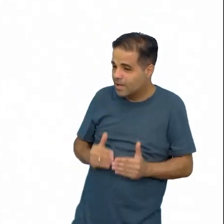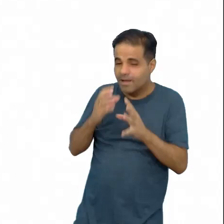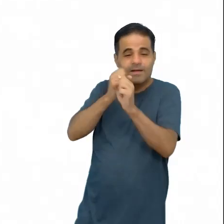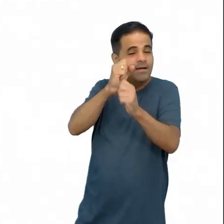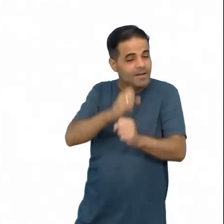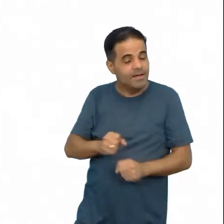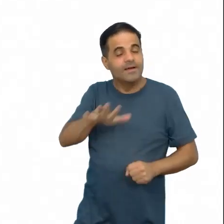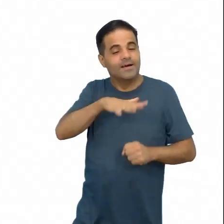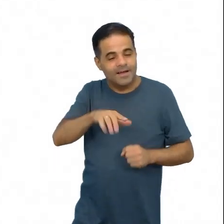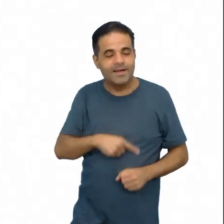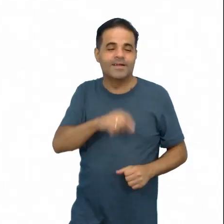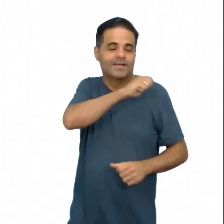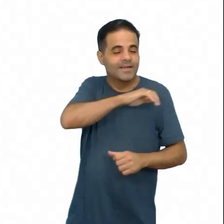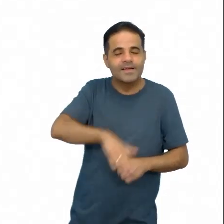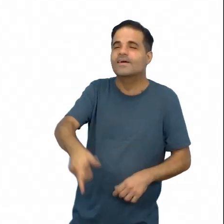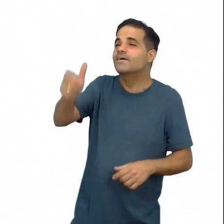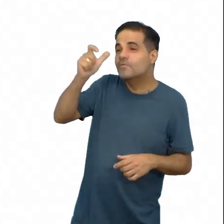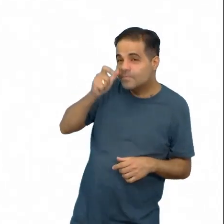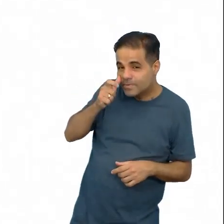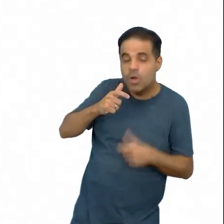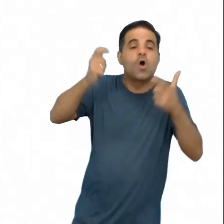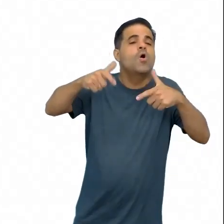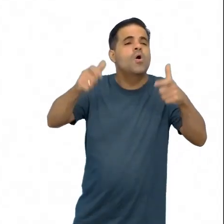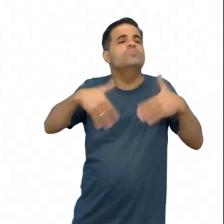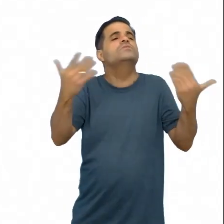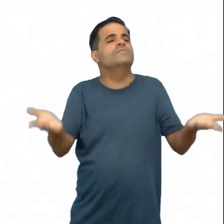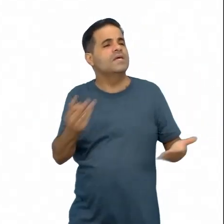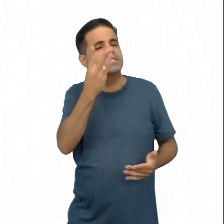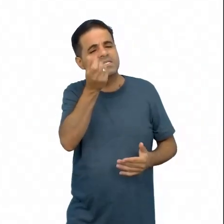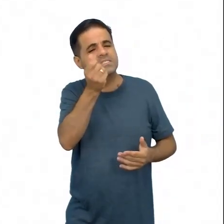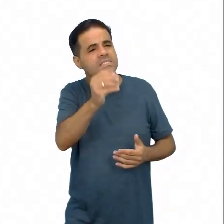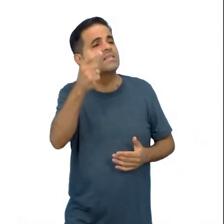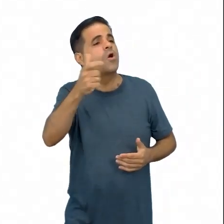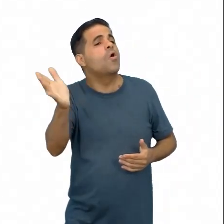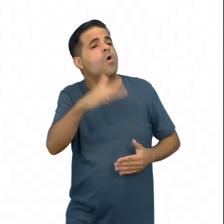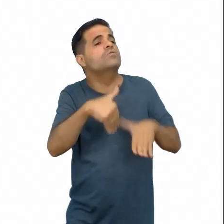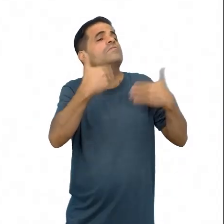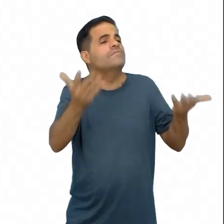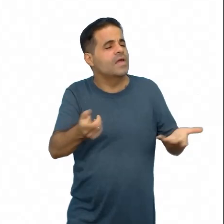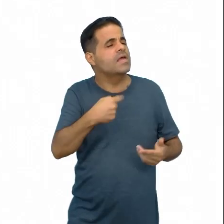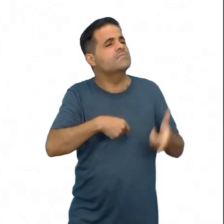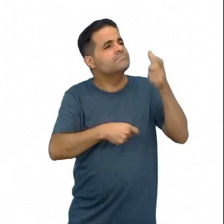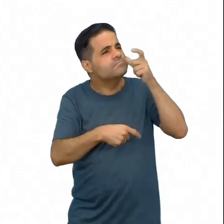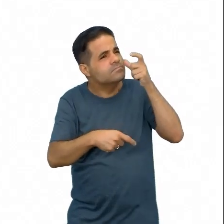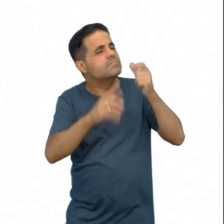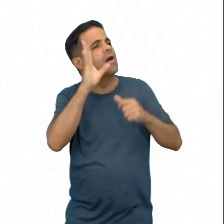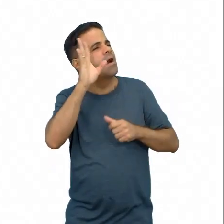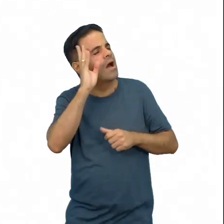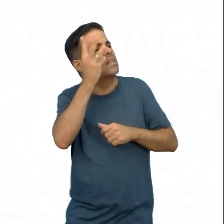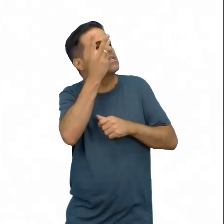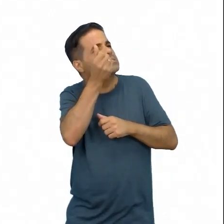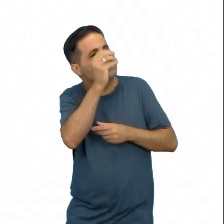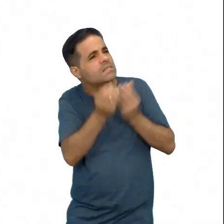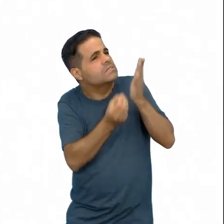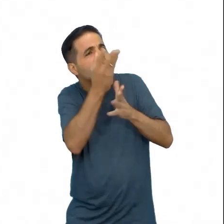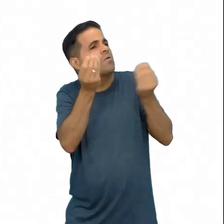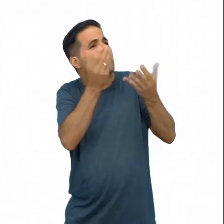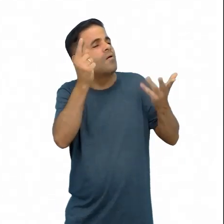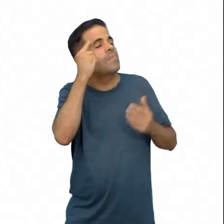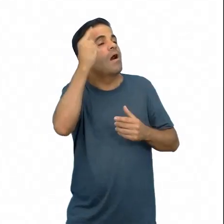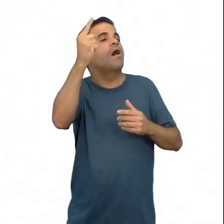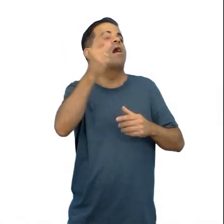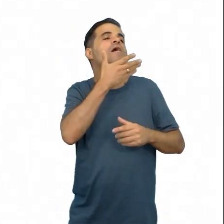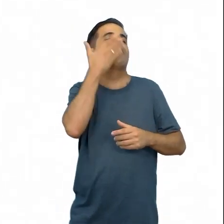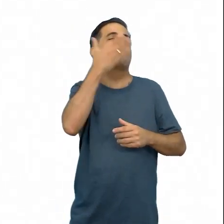fazer com que o aluno observe da onde que vem esse 360. Ele observando da onde vem o 360, ele já fica